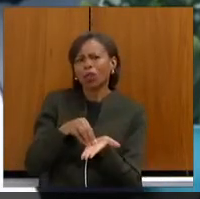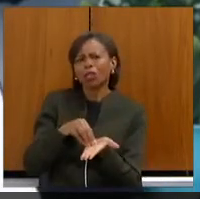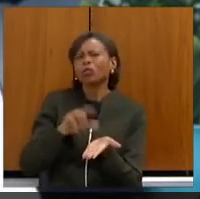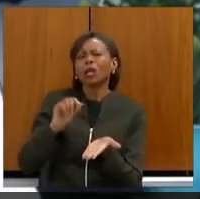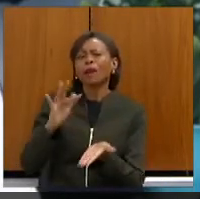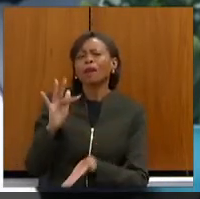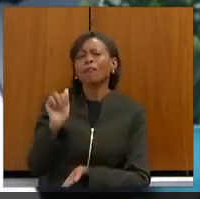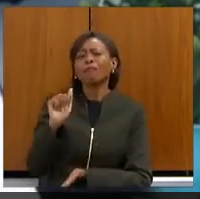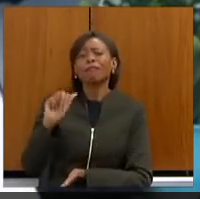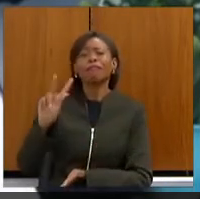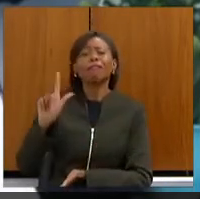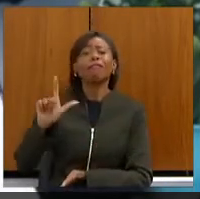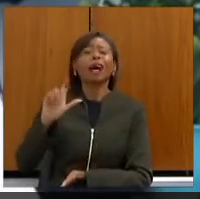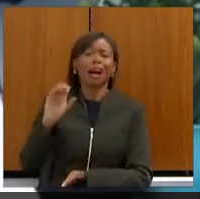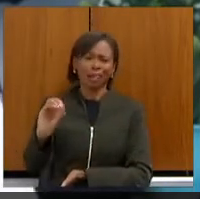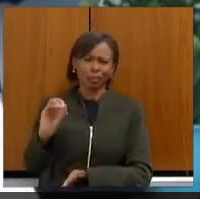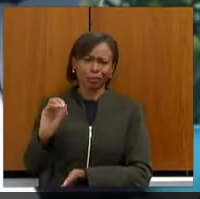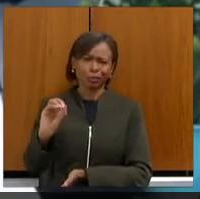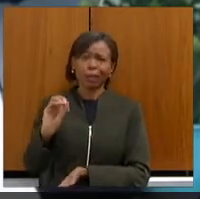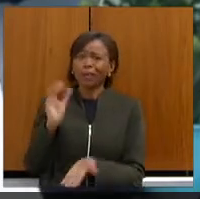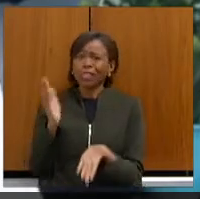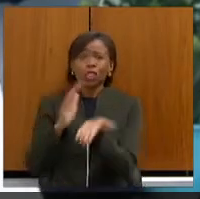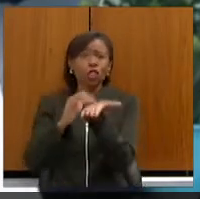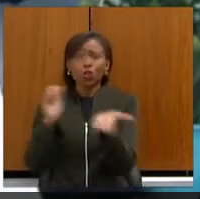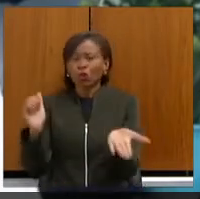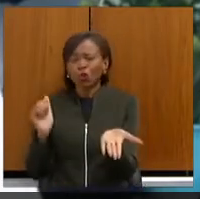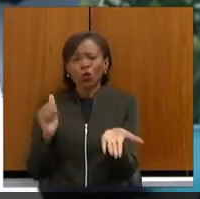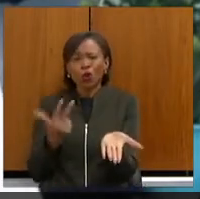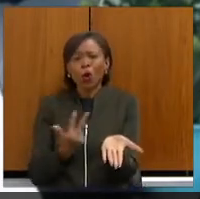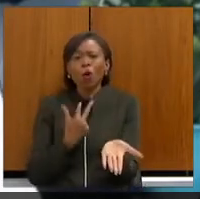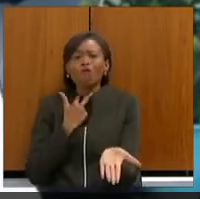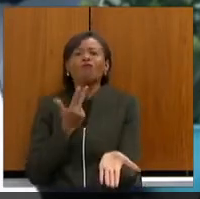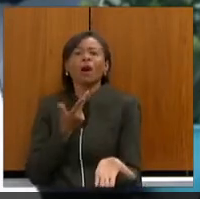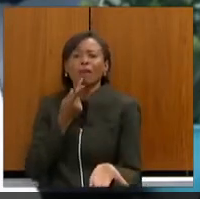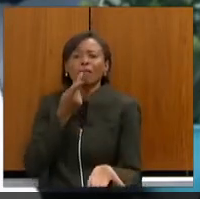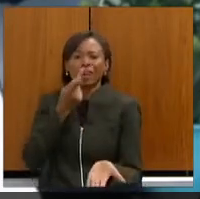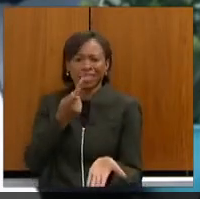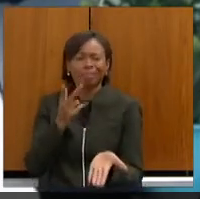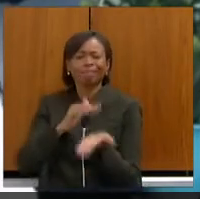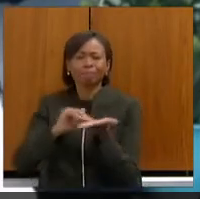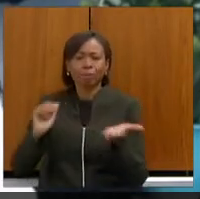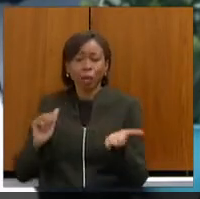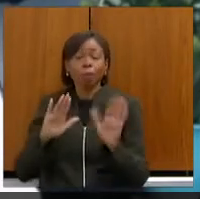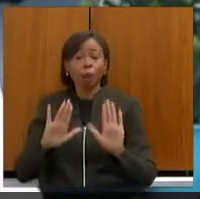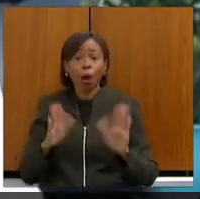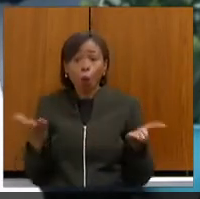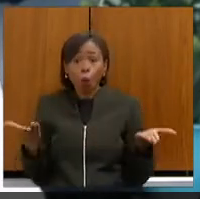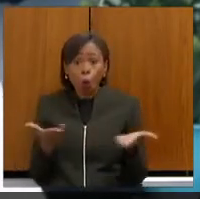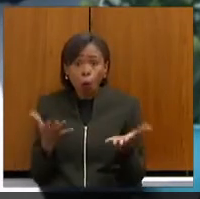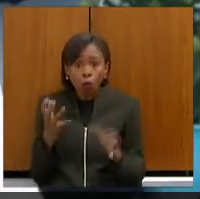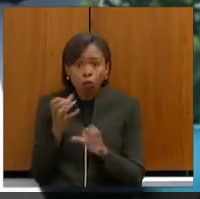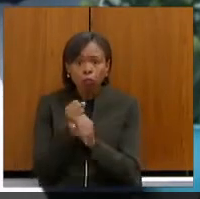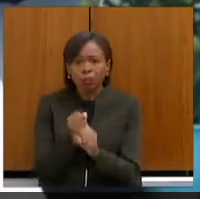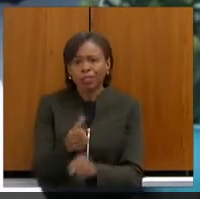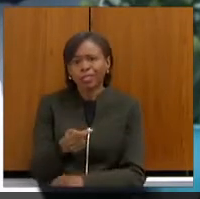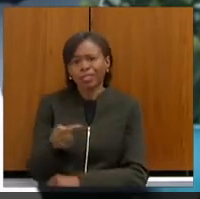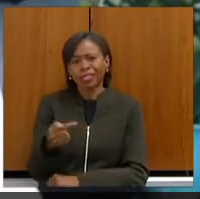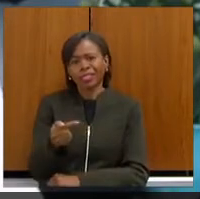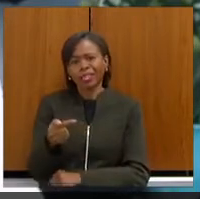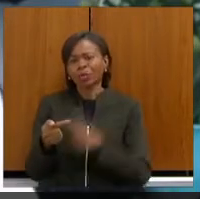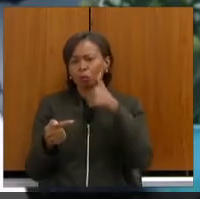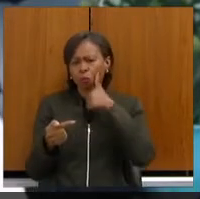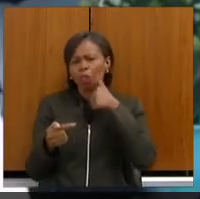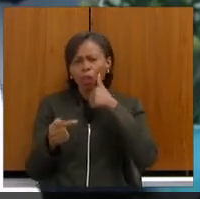o que ele tirou o lugar da sala e o direito de ocupar a pole mas hoje 77 mulheres ocupam esse lugar de